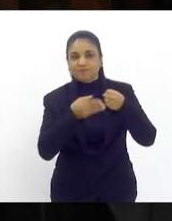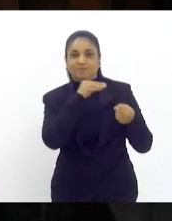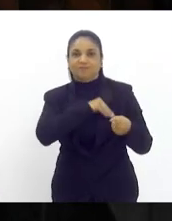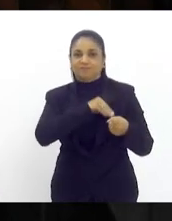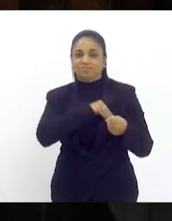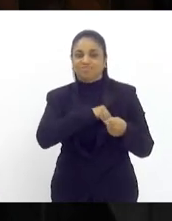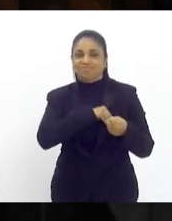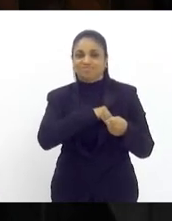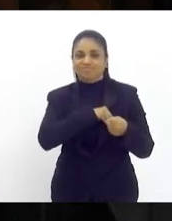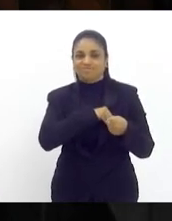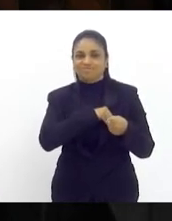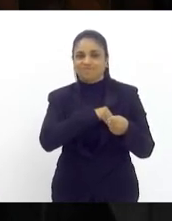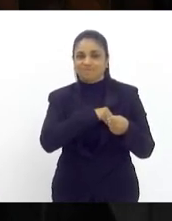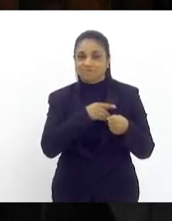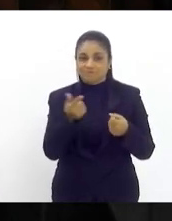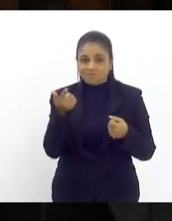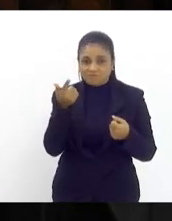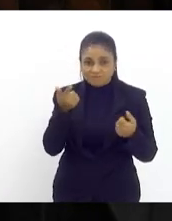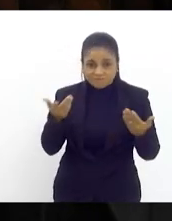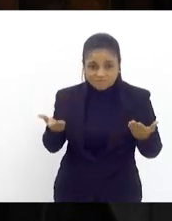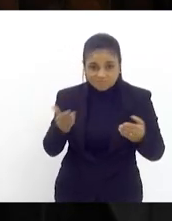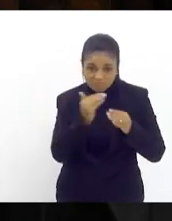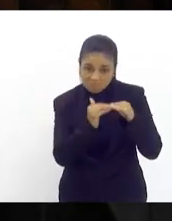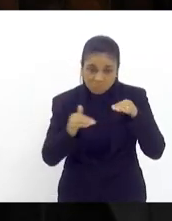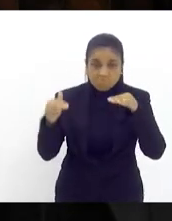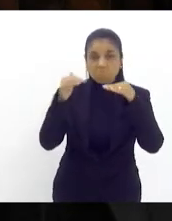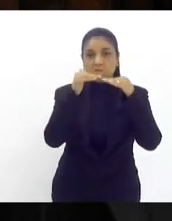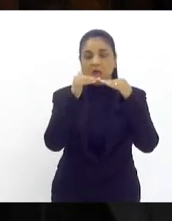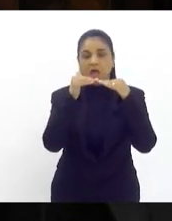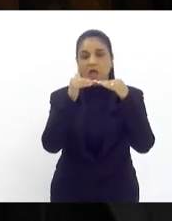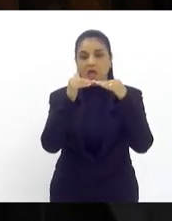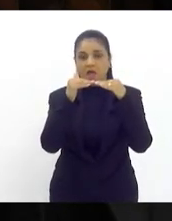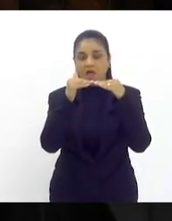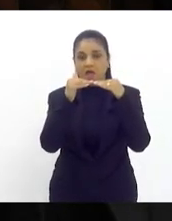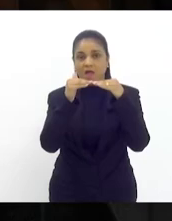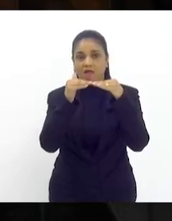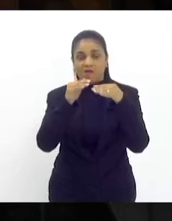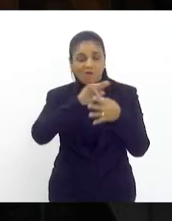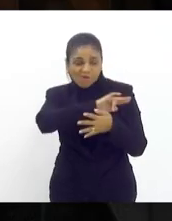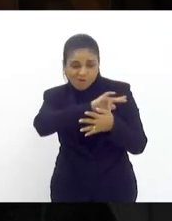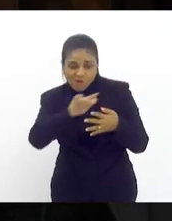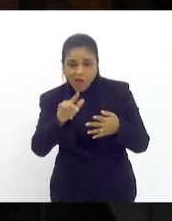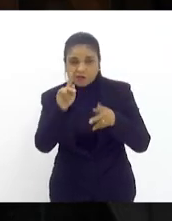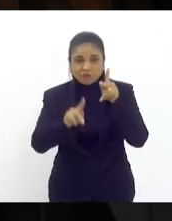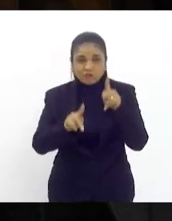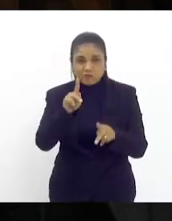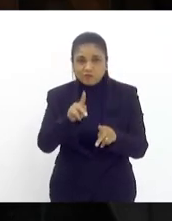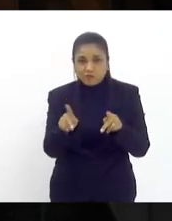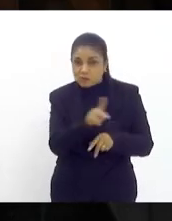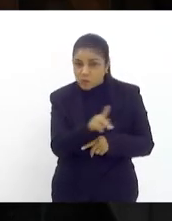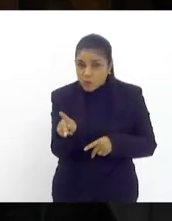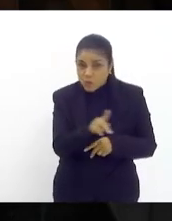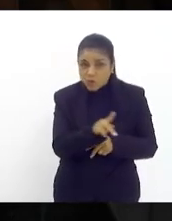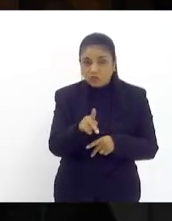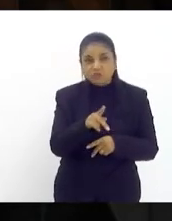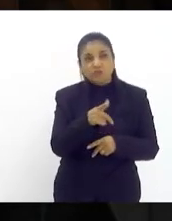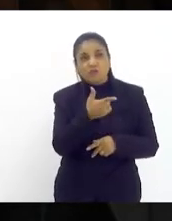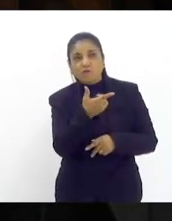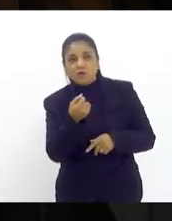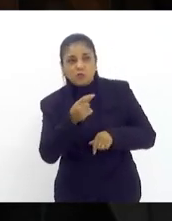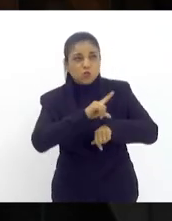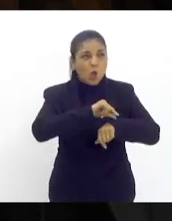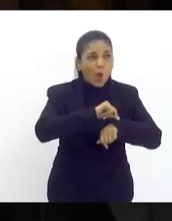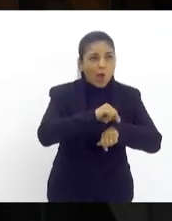o peso mas os mais diversos professores de 40 horas de 20 horas